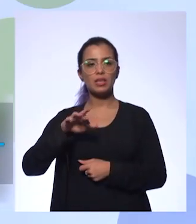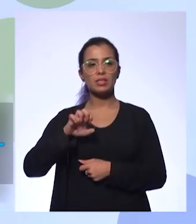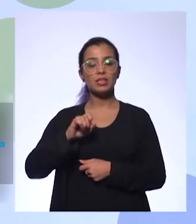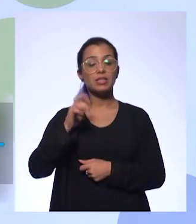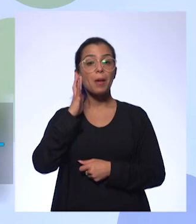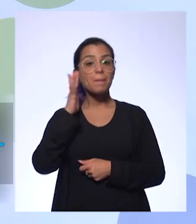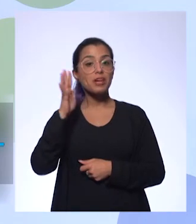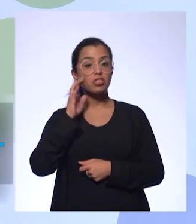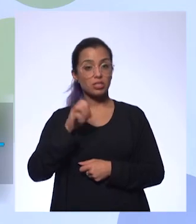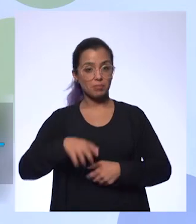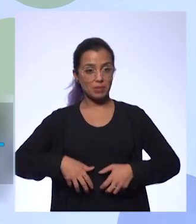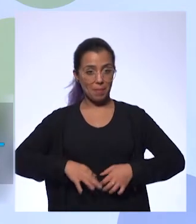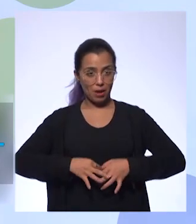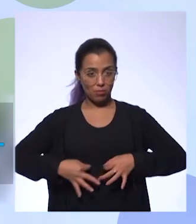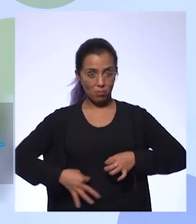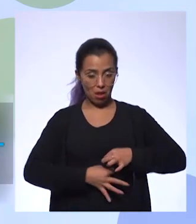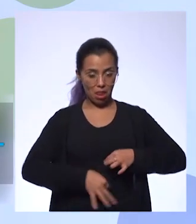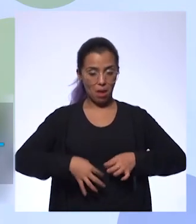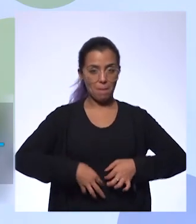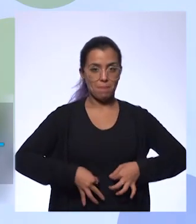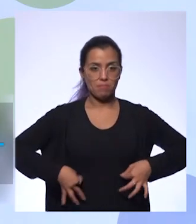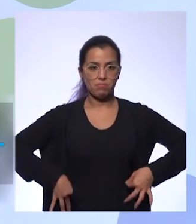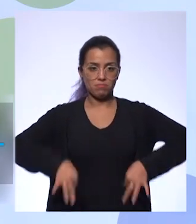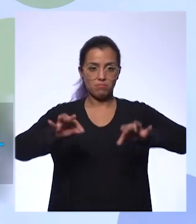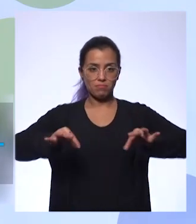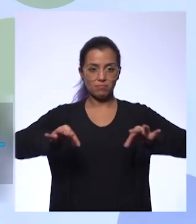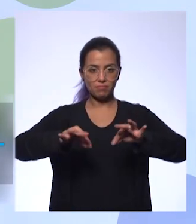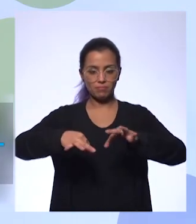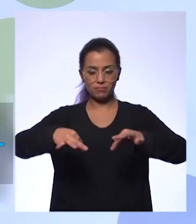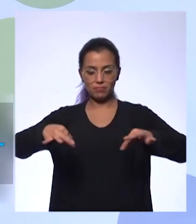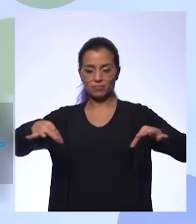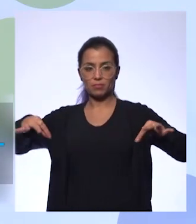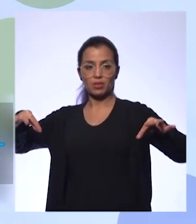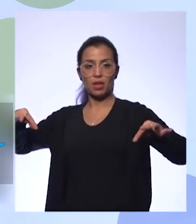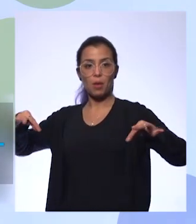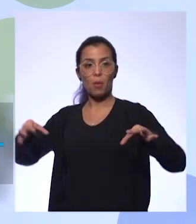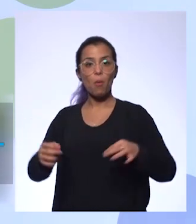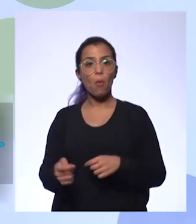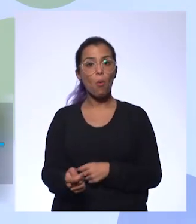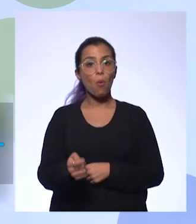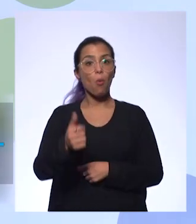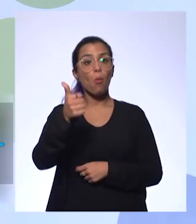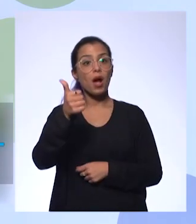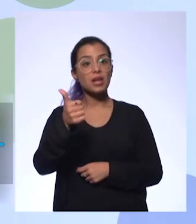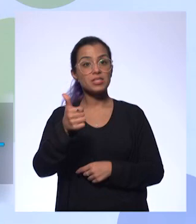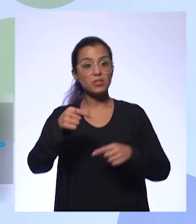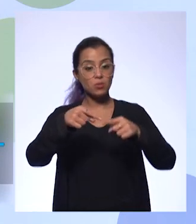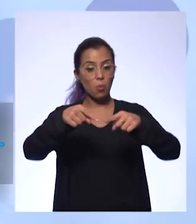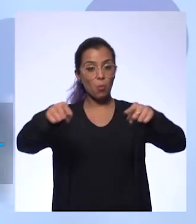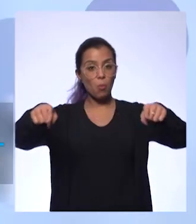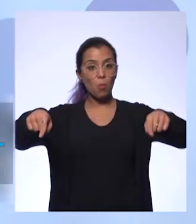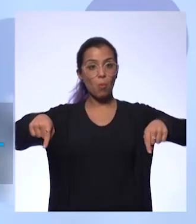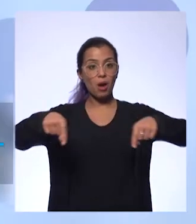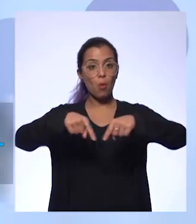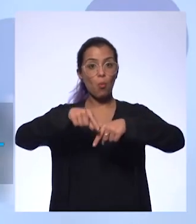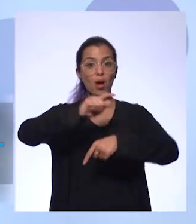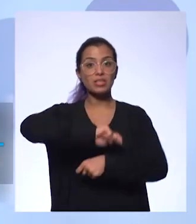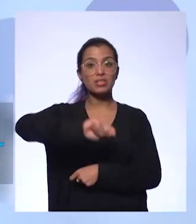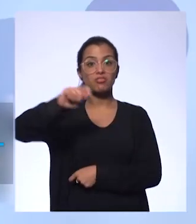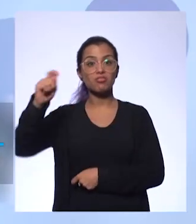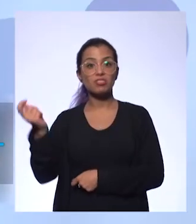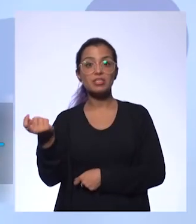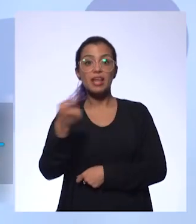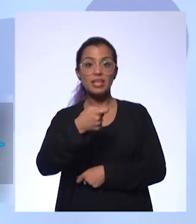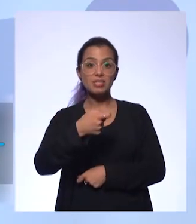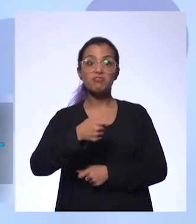intestino delgado, que a gente tem, ele ia cobrir mais ou menos a superfície de uma quadra de tênis, Fábio, sabia? É grande, então. É um caminho